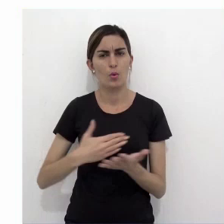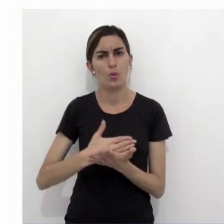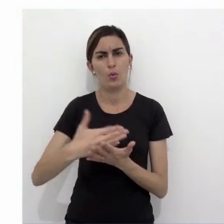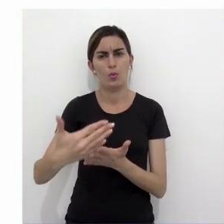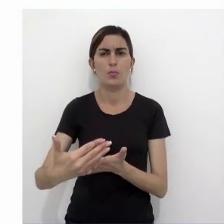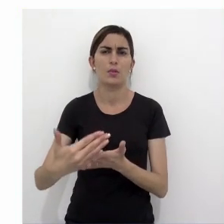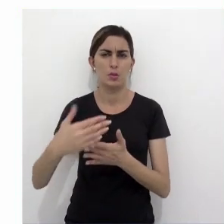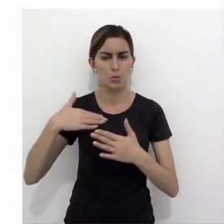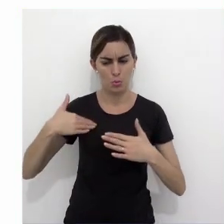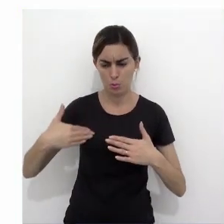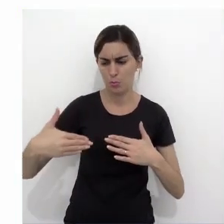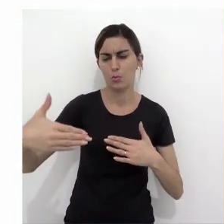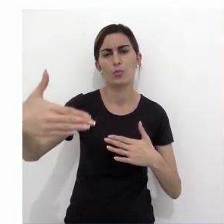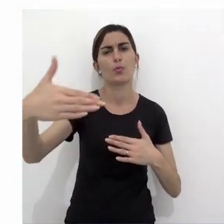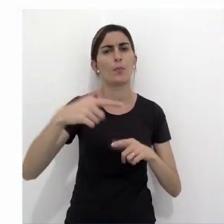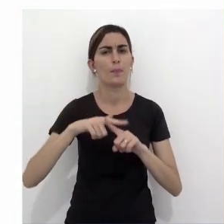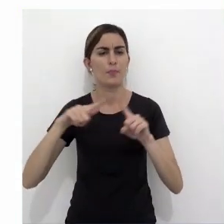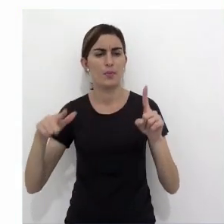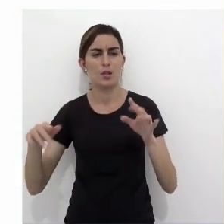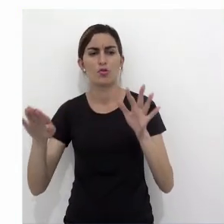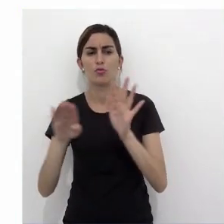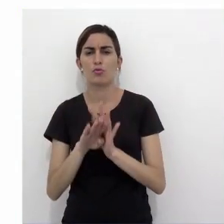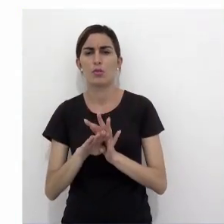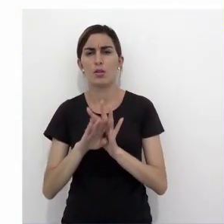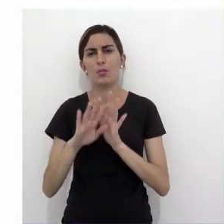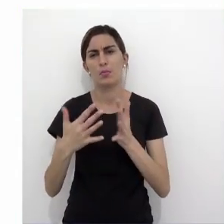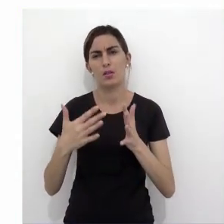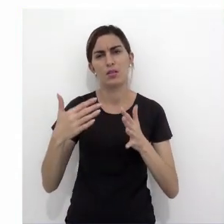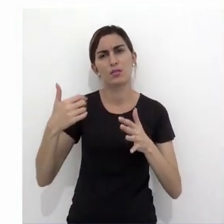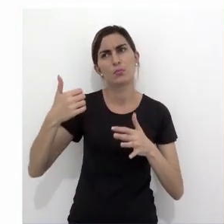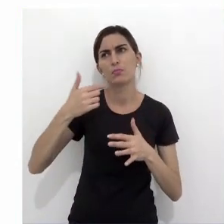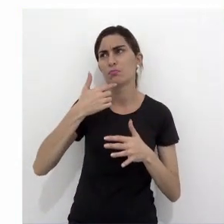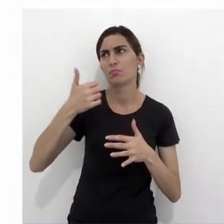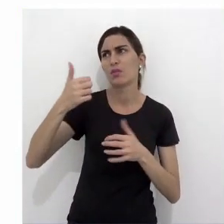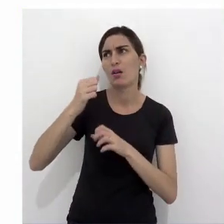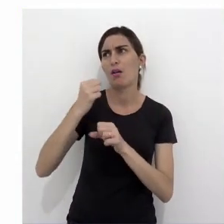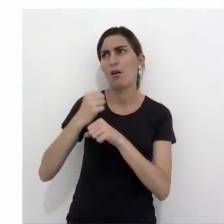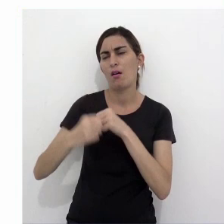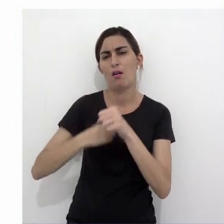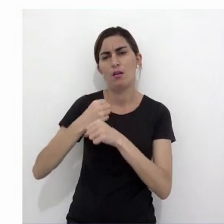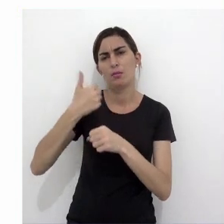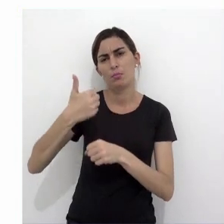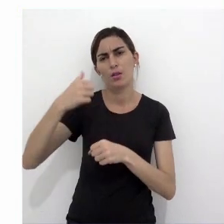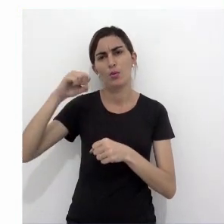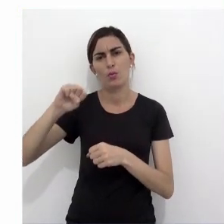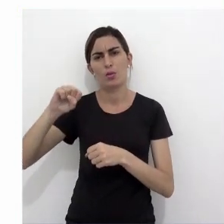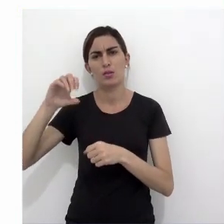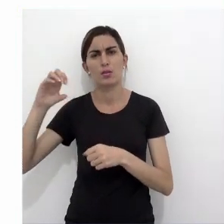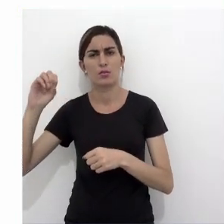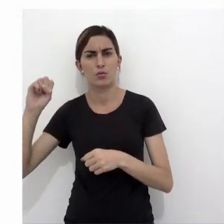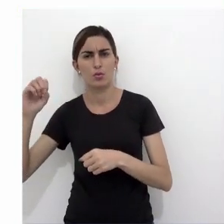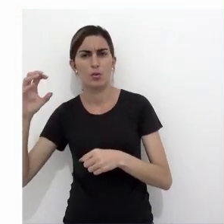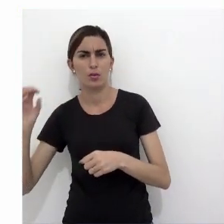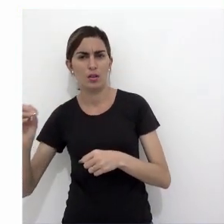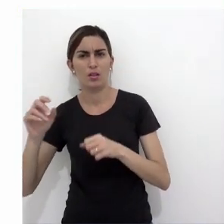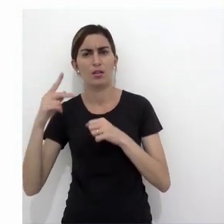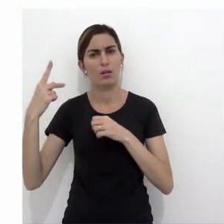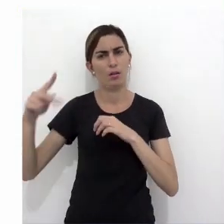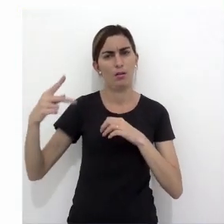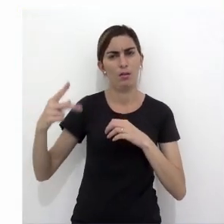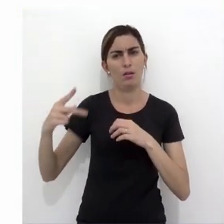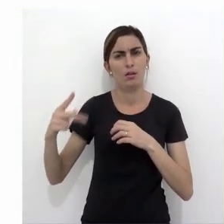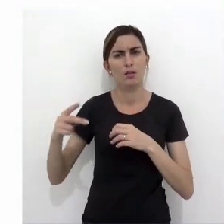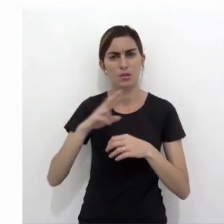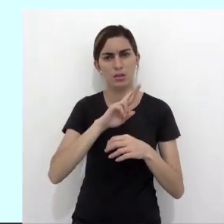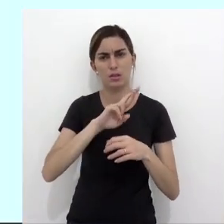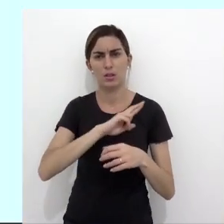força, mas ao chegar aí em meados dos anos 1880, esse republicanismo já